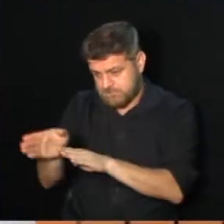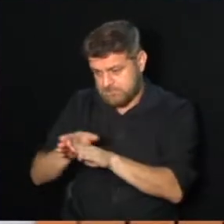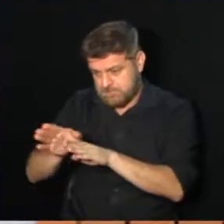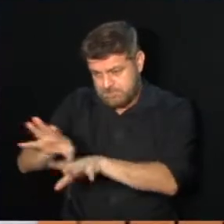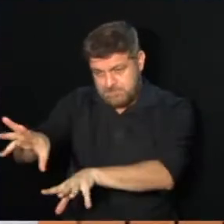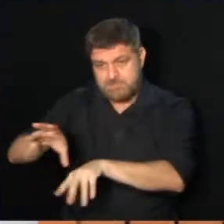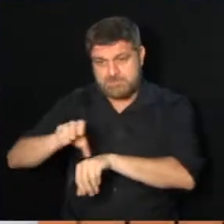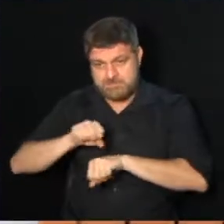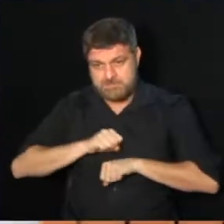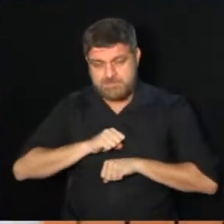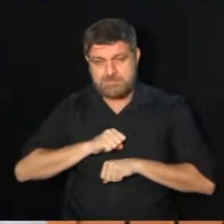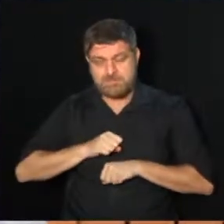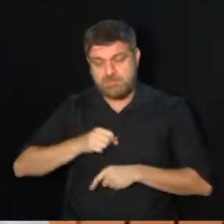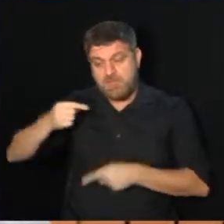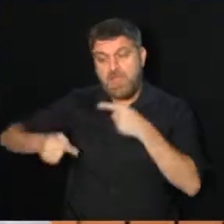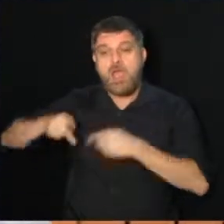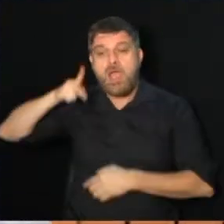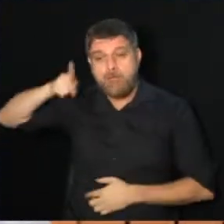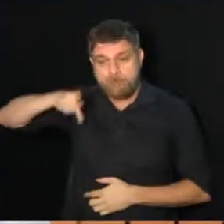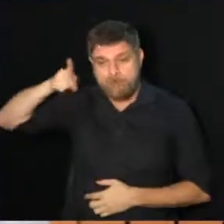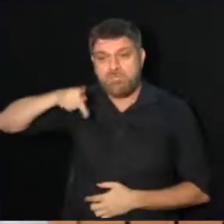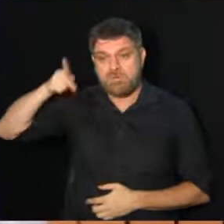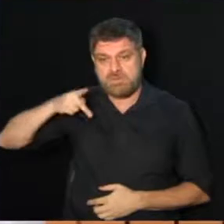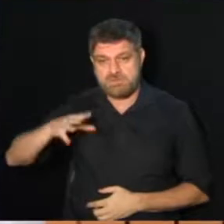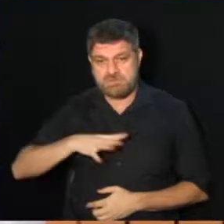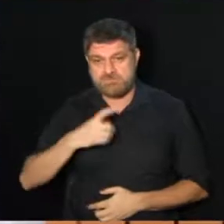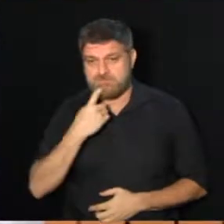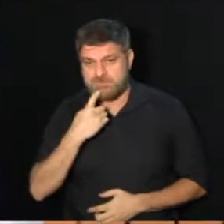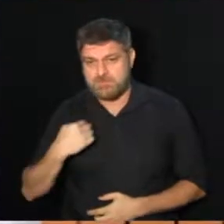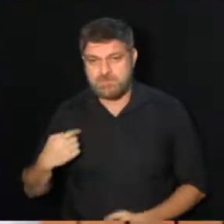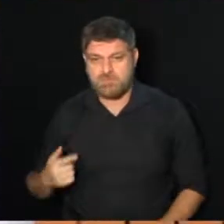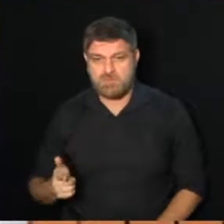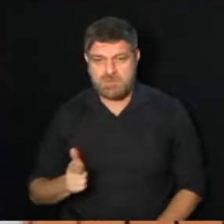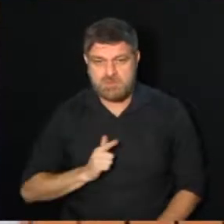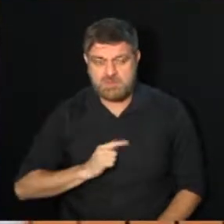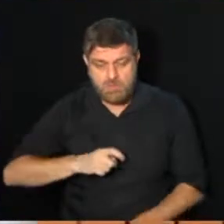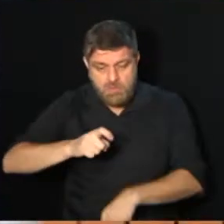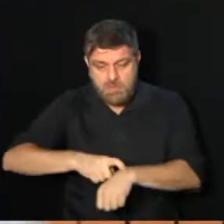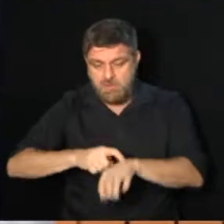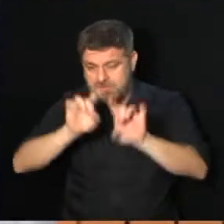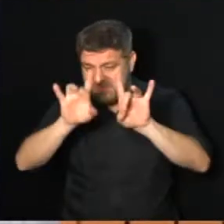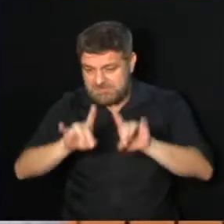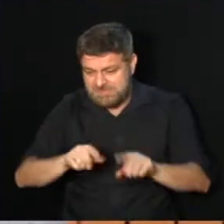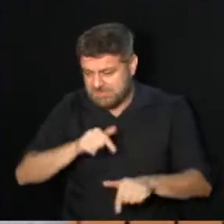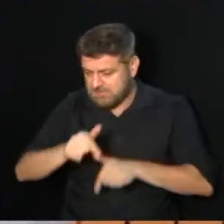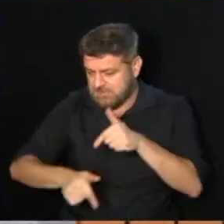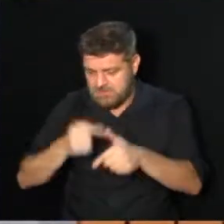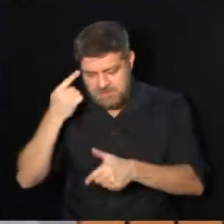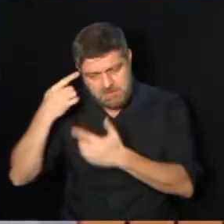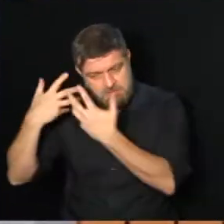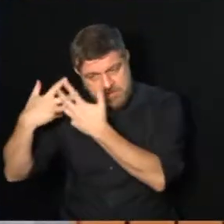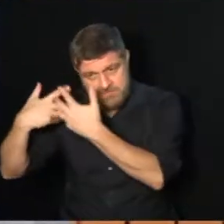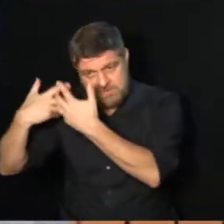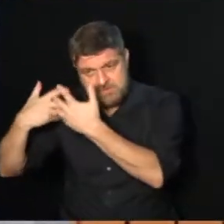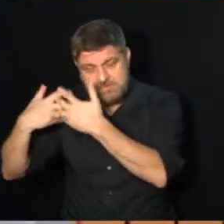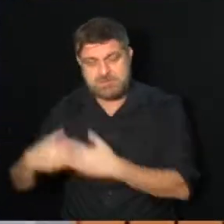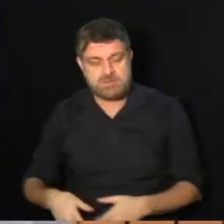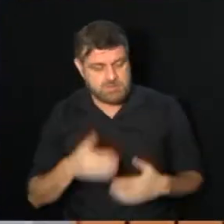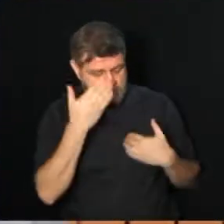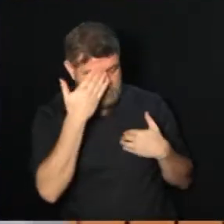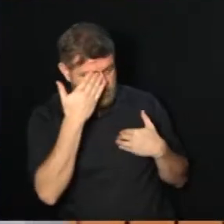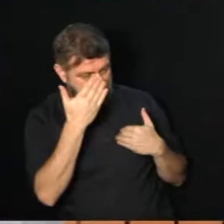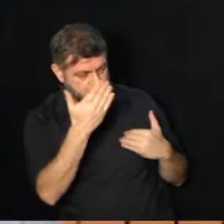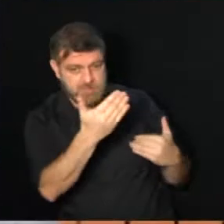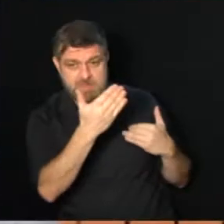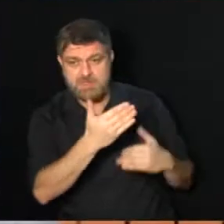políticas públicas do município. Então, tenhamos todos um grande momento aqui de trabalho e reflexão. Obrigado, presidente.